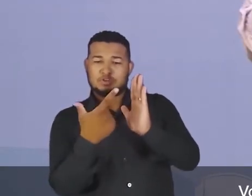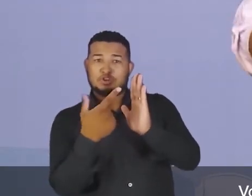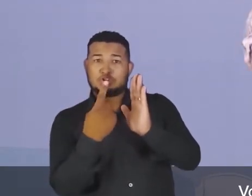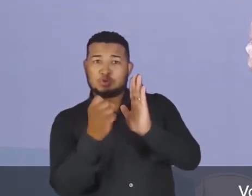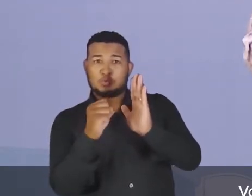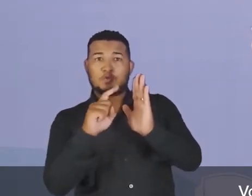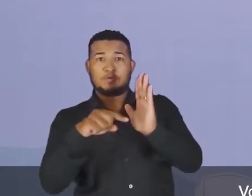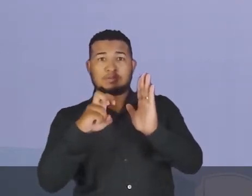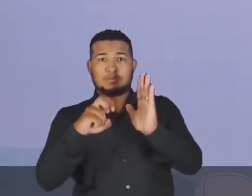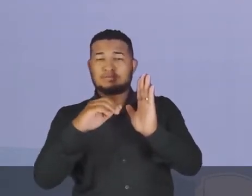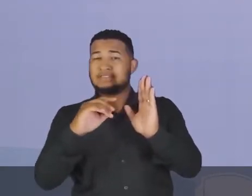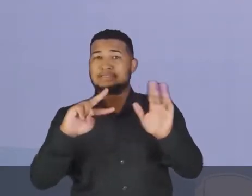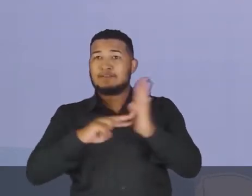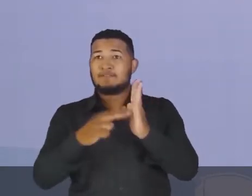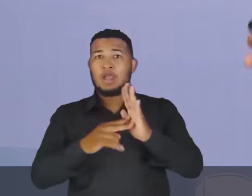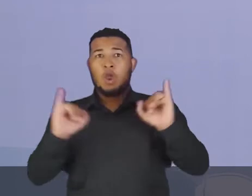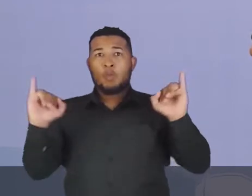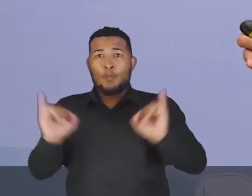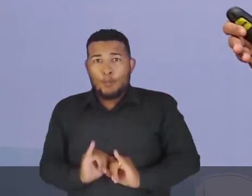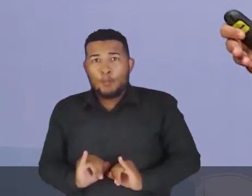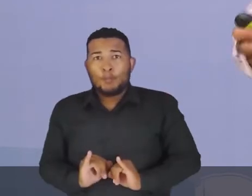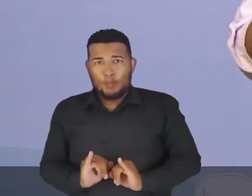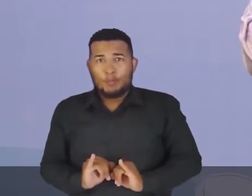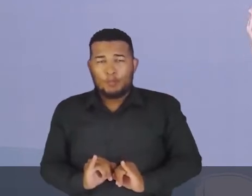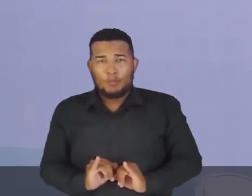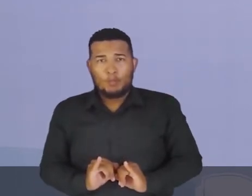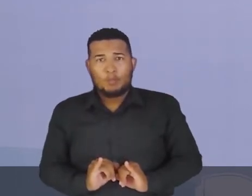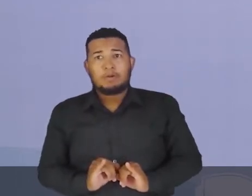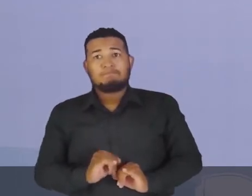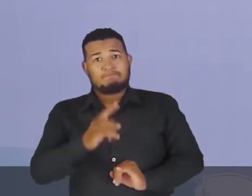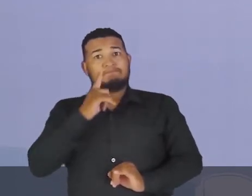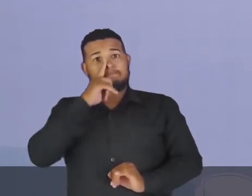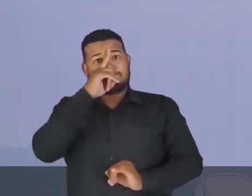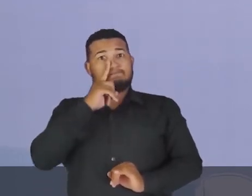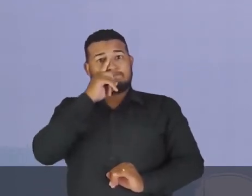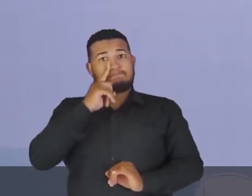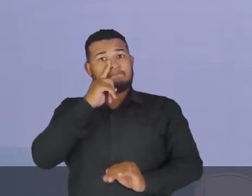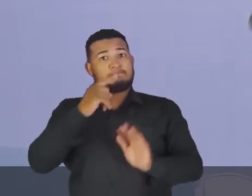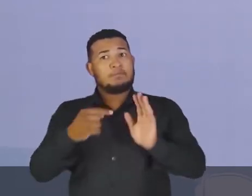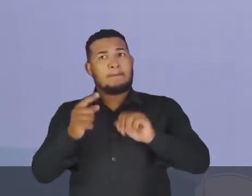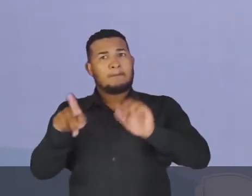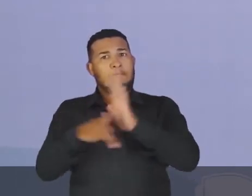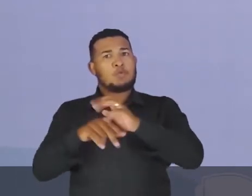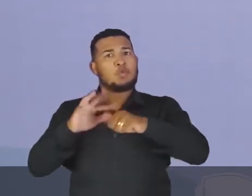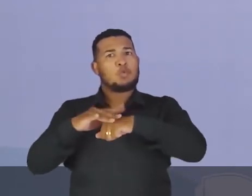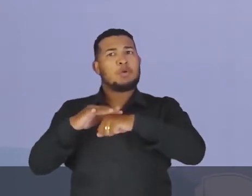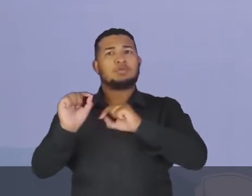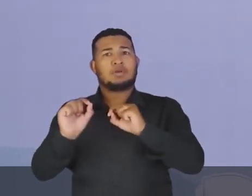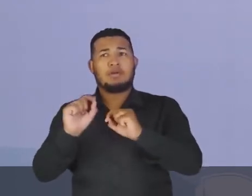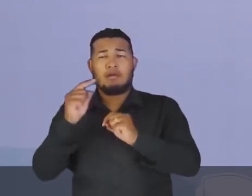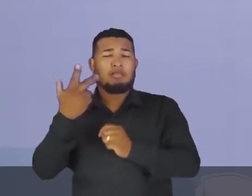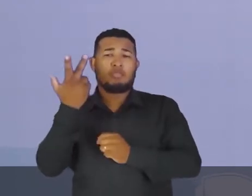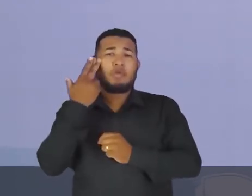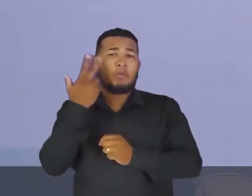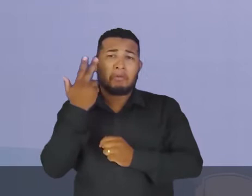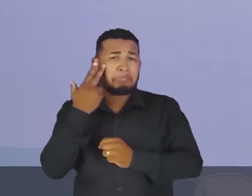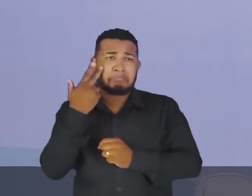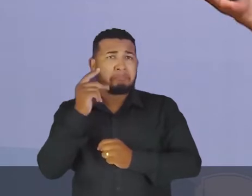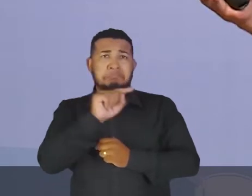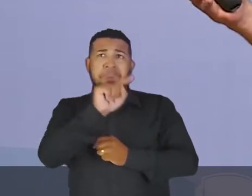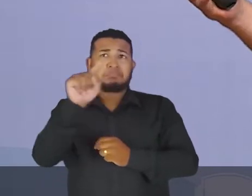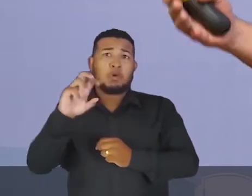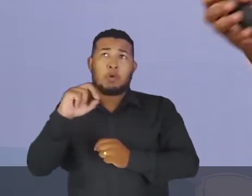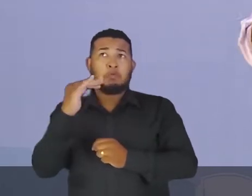você é classificado como magro ou de baixo peso. E o risco para a apresentação de alguma doença é normal, né,